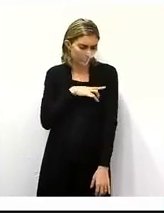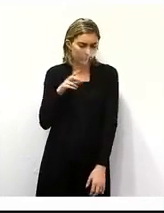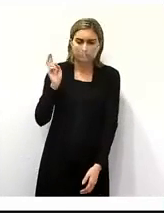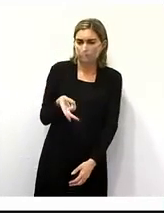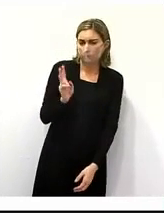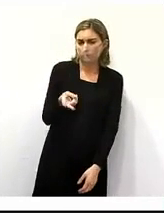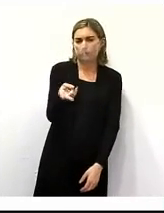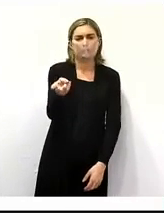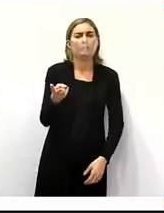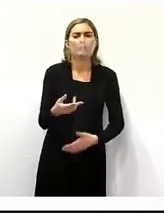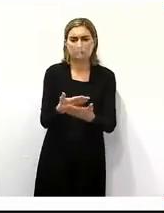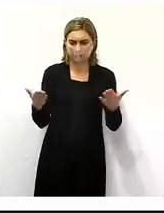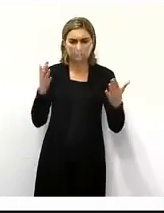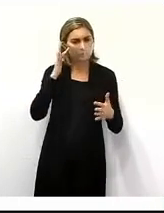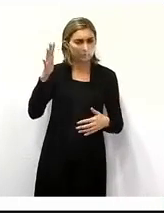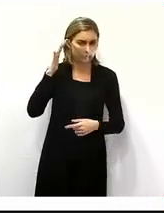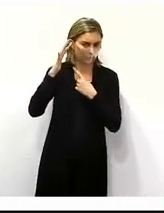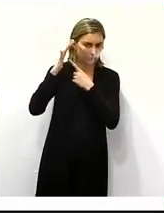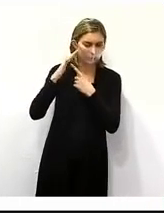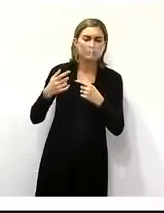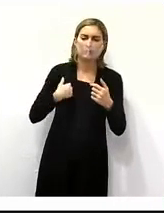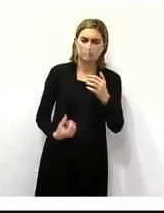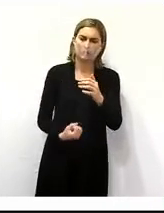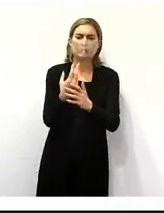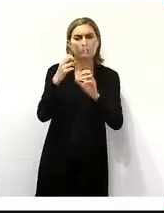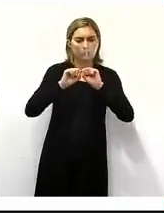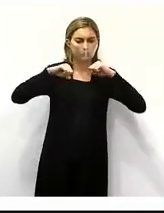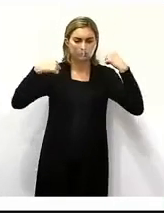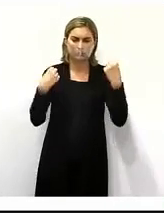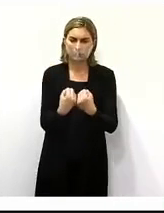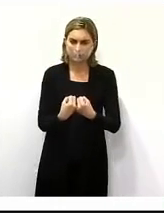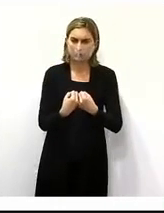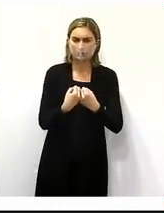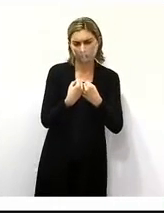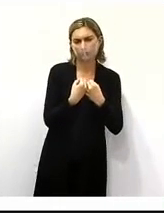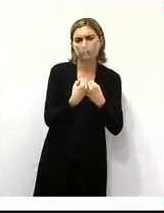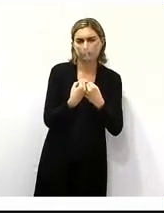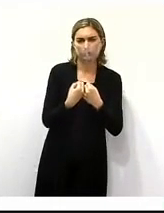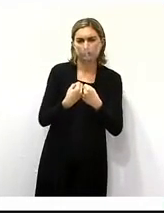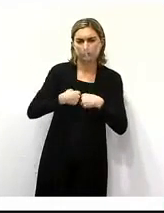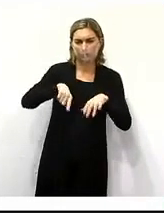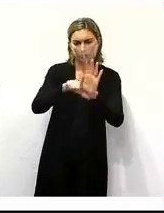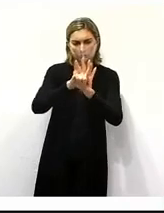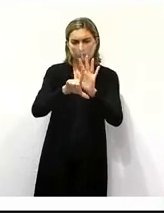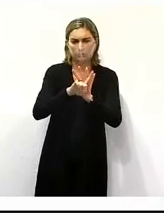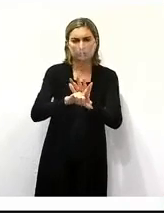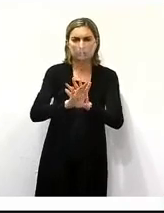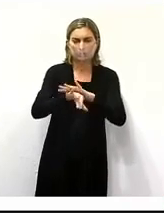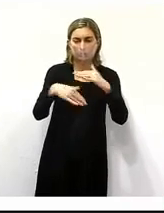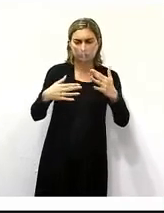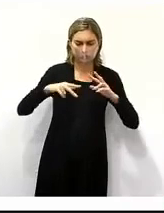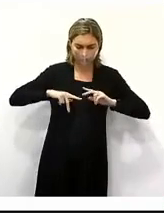permanente. Para esse filósofo, a criação de uma sociedade submetida à lei, na qual os